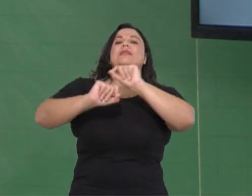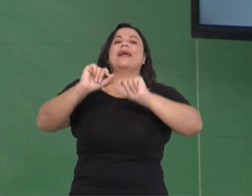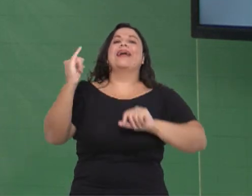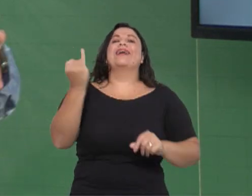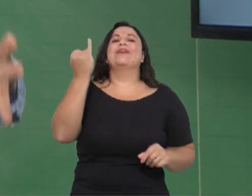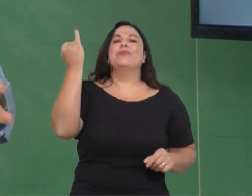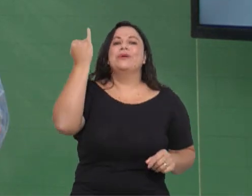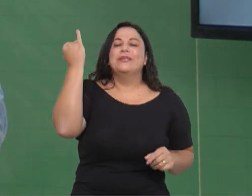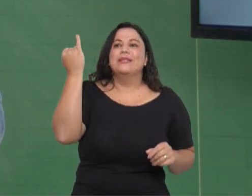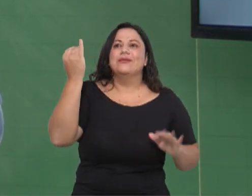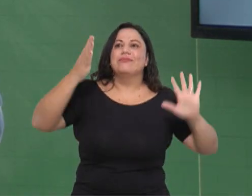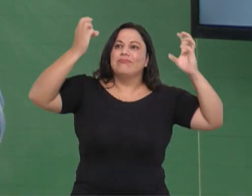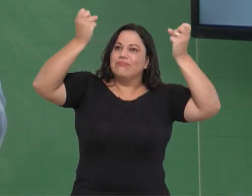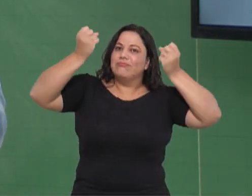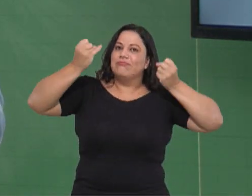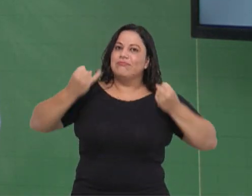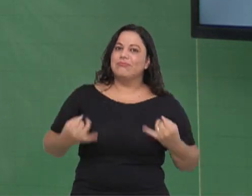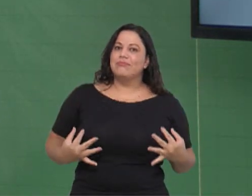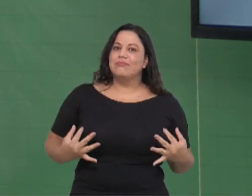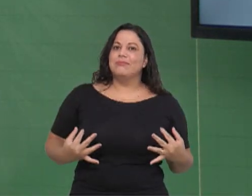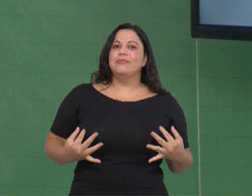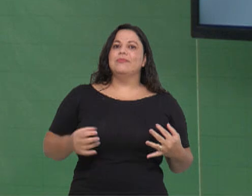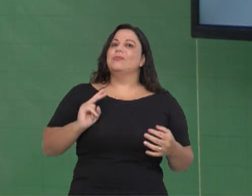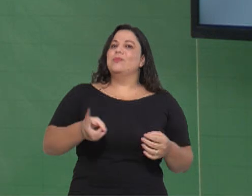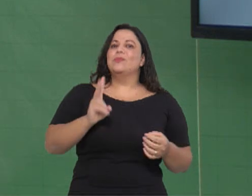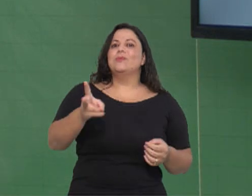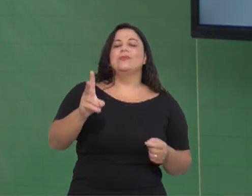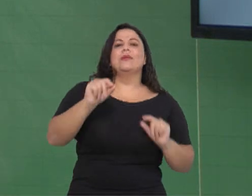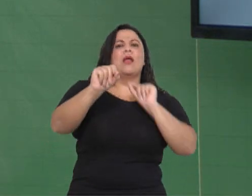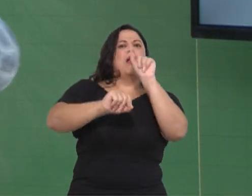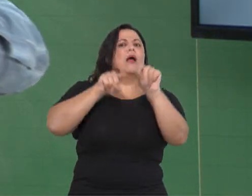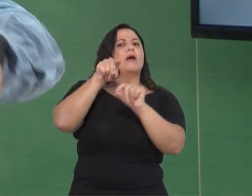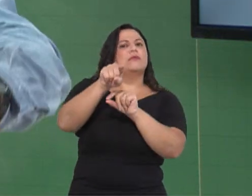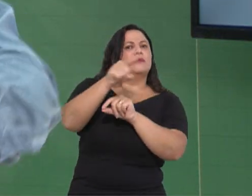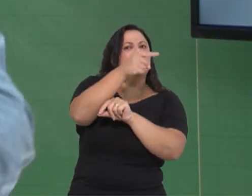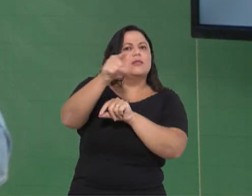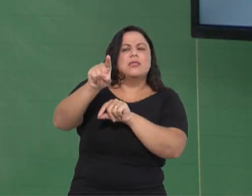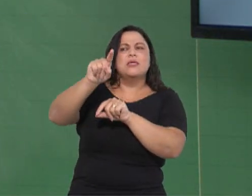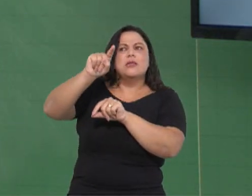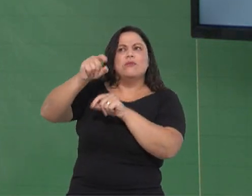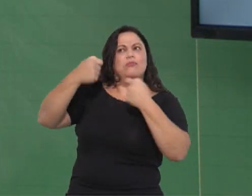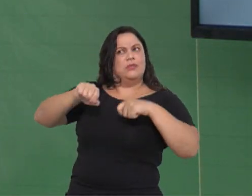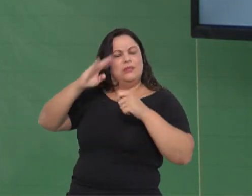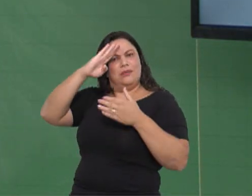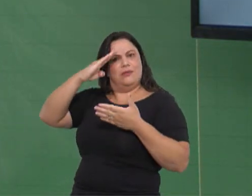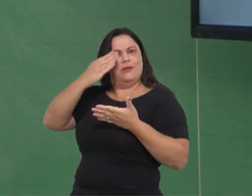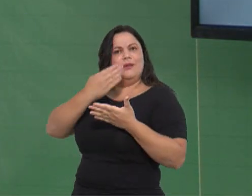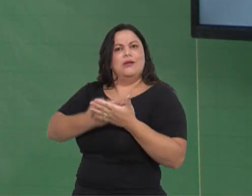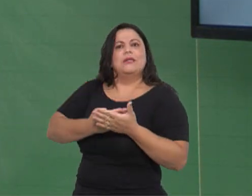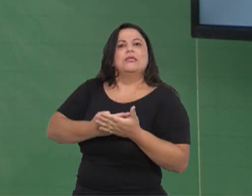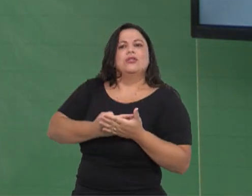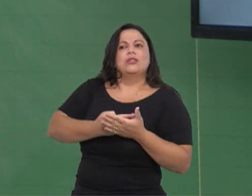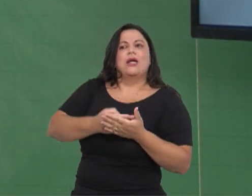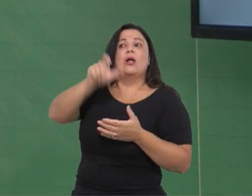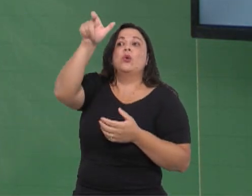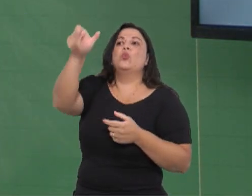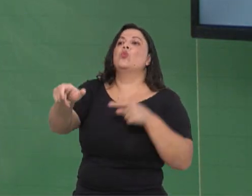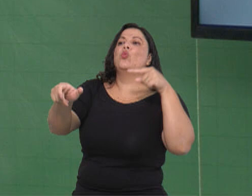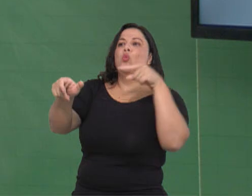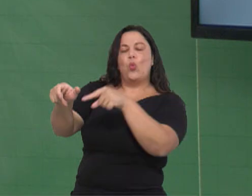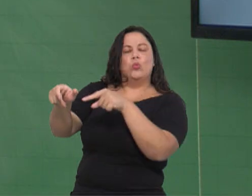que a gente vem falando sempre nas aulas de ensino religioso. Você não precisa acreditar naquilo que o outro acredita, mas tem o dever